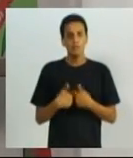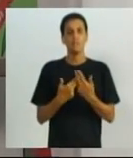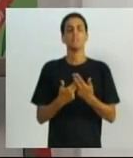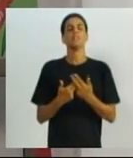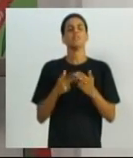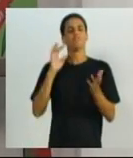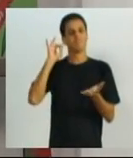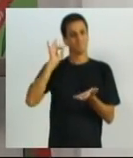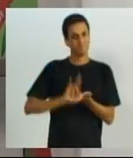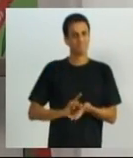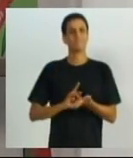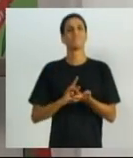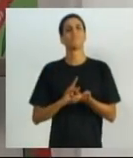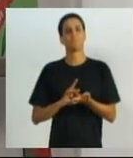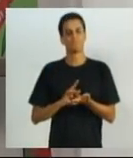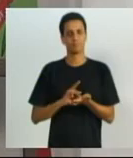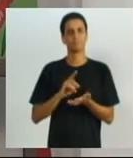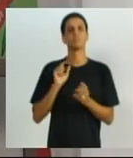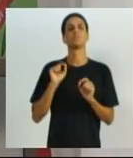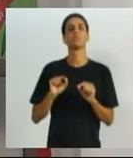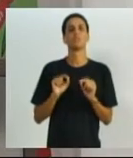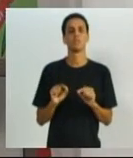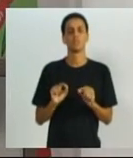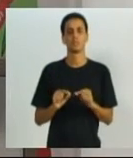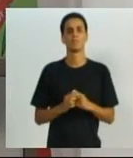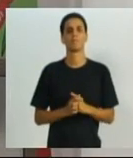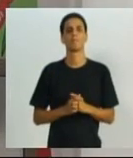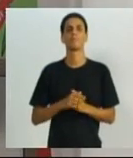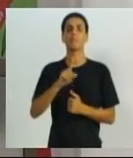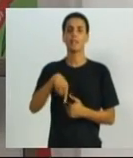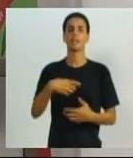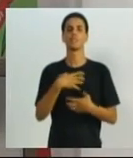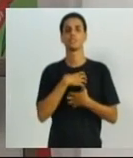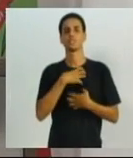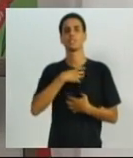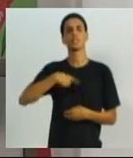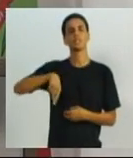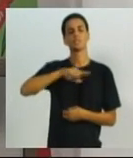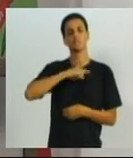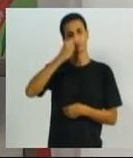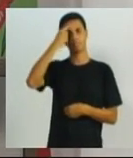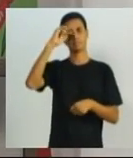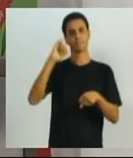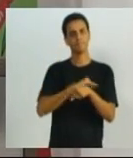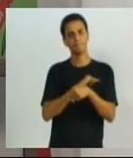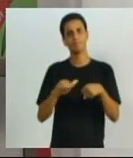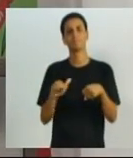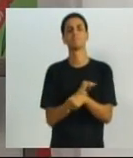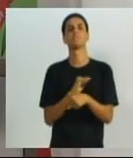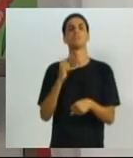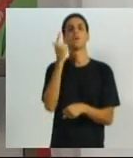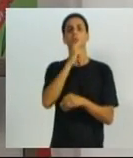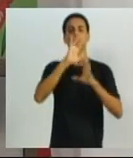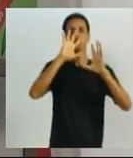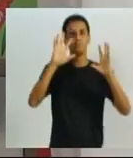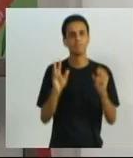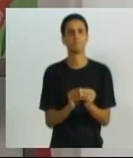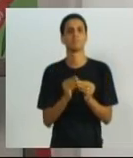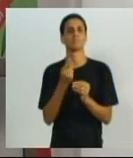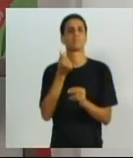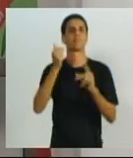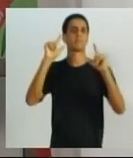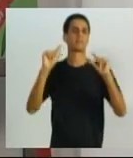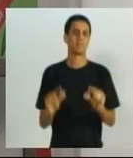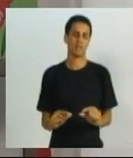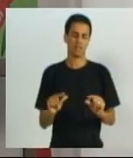no fundo, de uma forma ou de outra, é uma forma que a gente tem encontrado para para simplificar, para baratear e